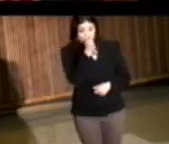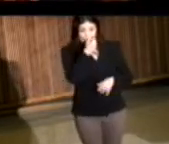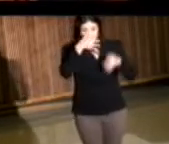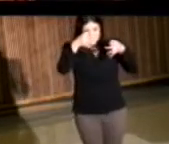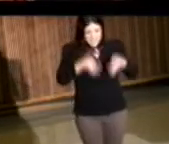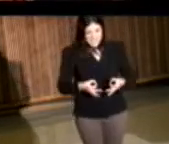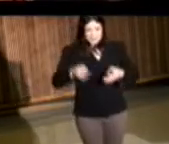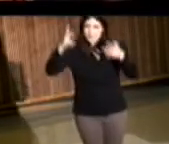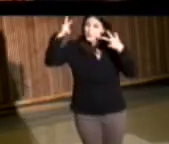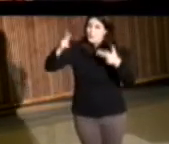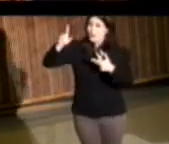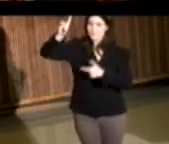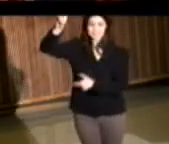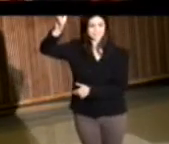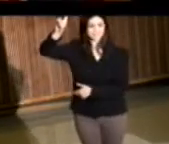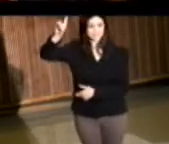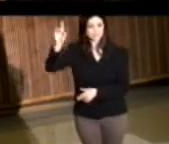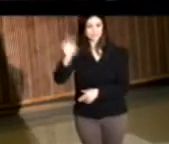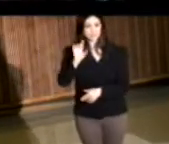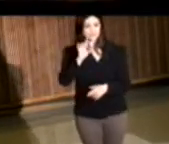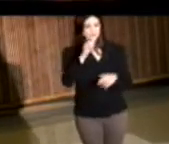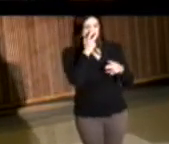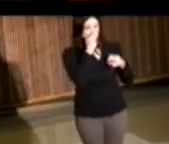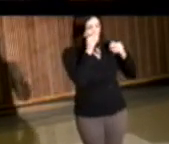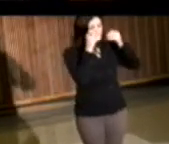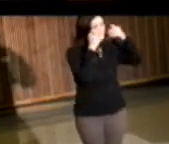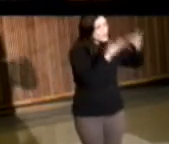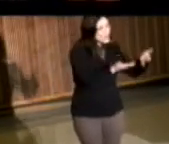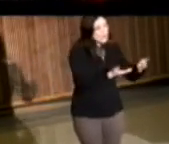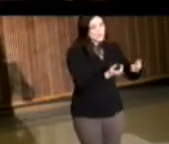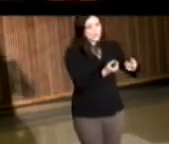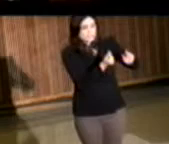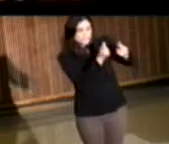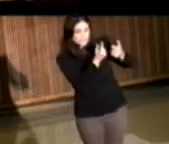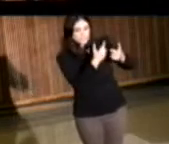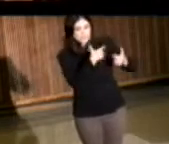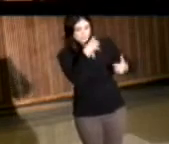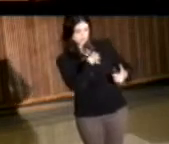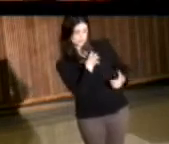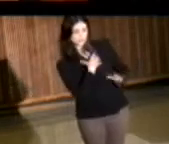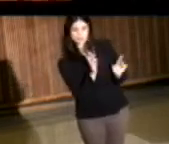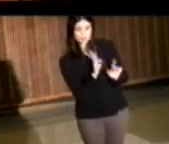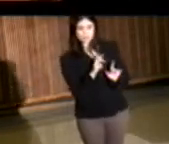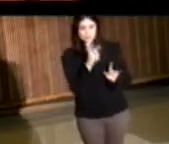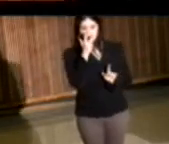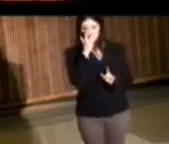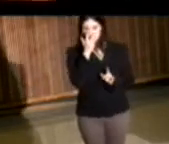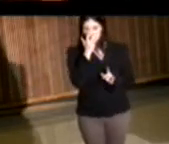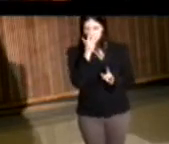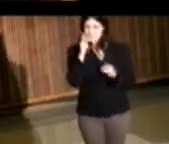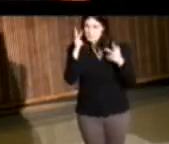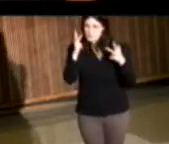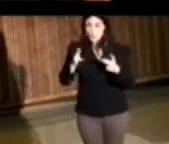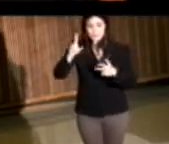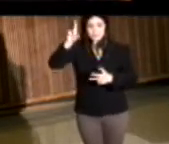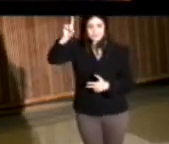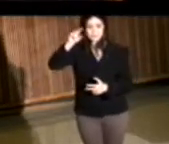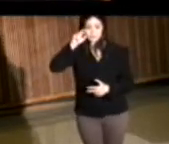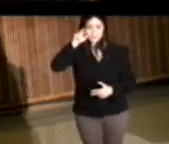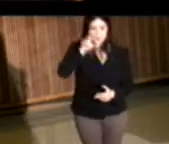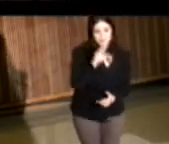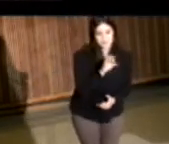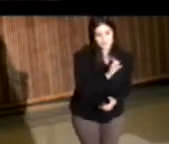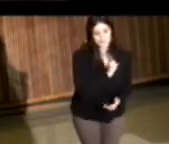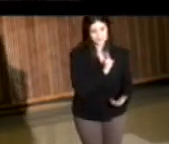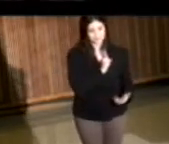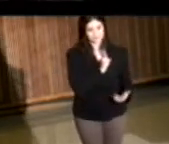Deus vê, e não daquilo que a gente está vendo. E é por isso que Tiago vai dizer, não faça acepção de pessoas, porque eu